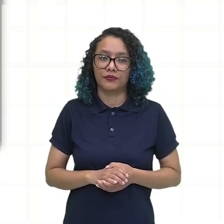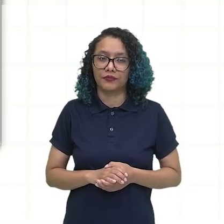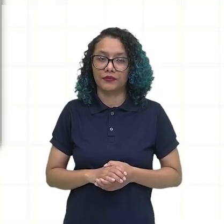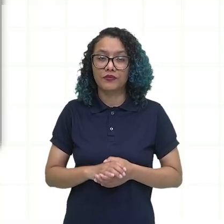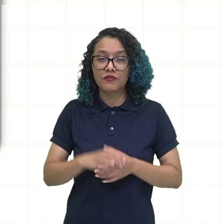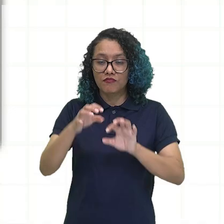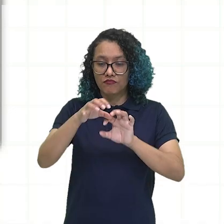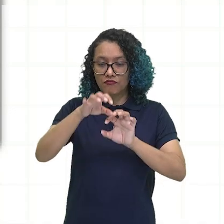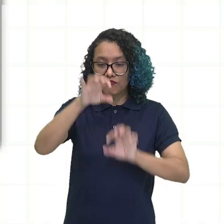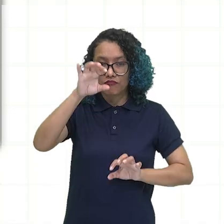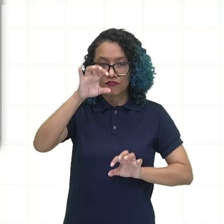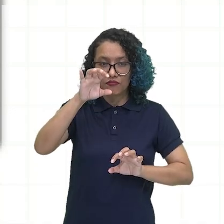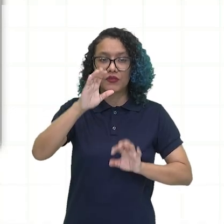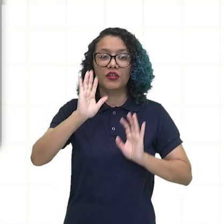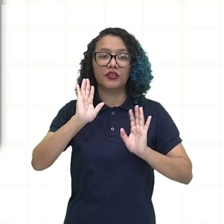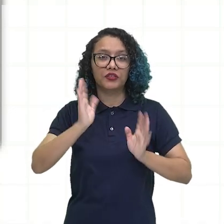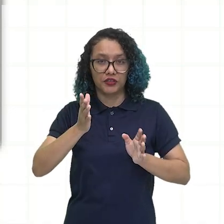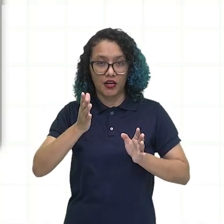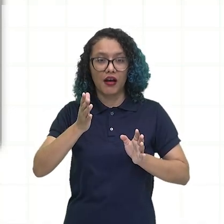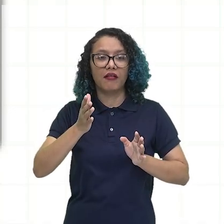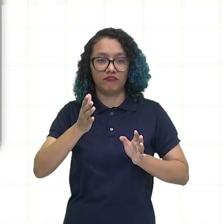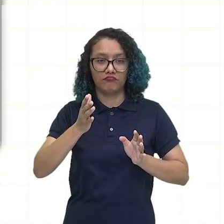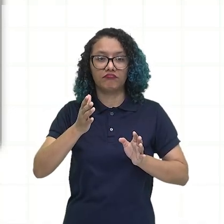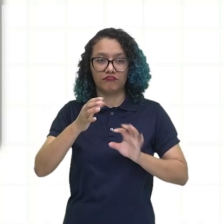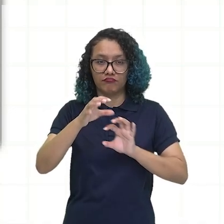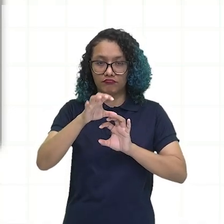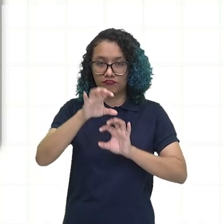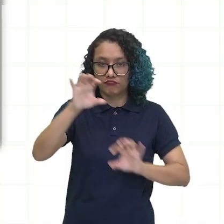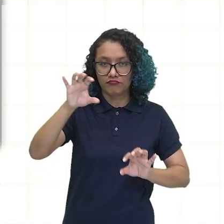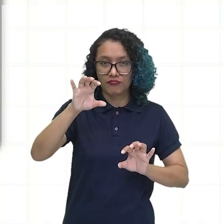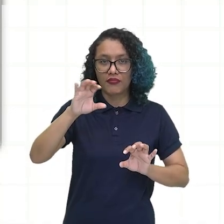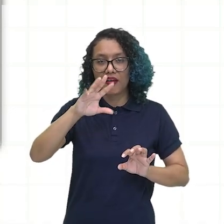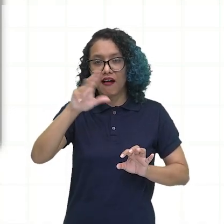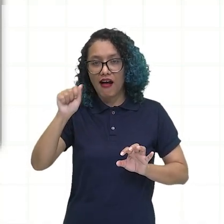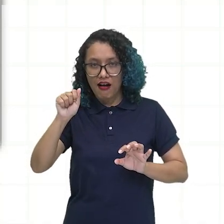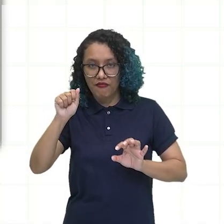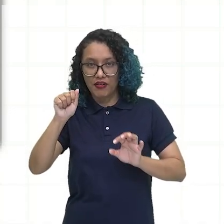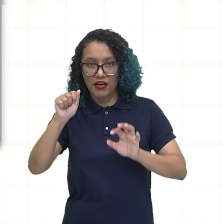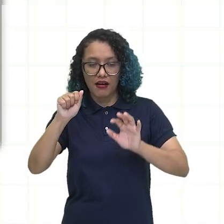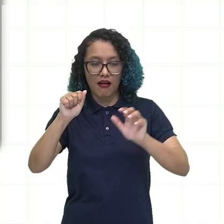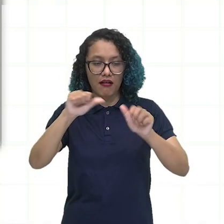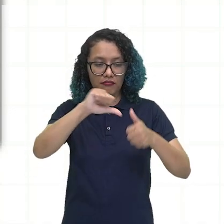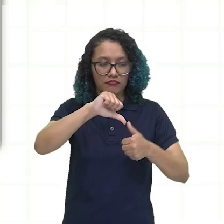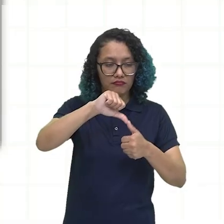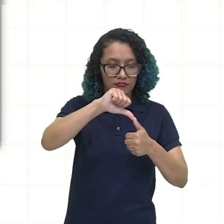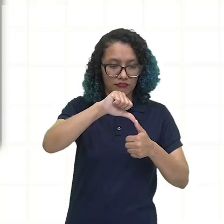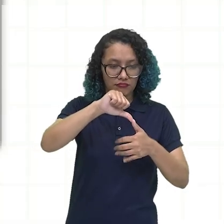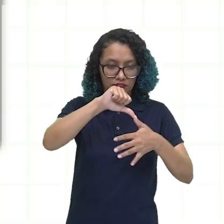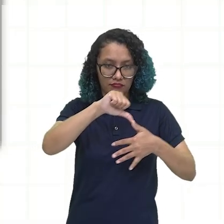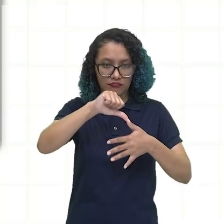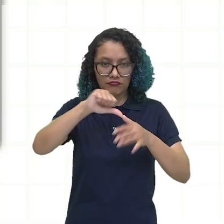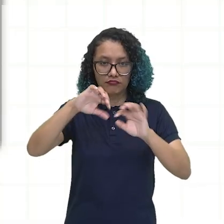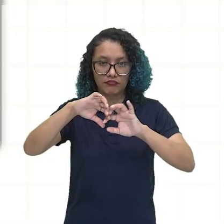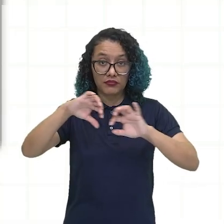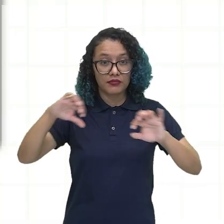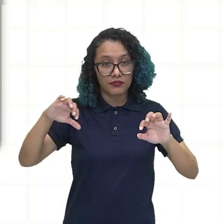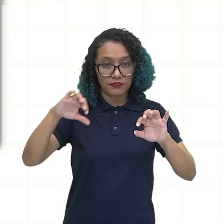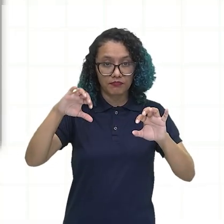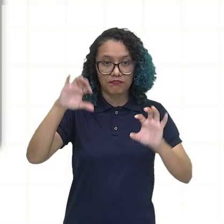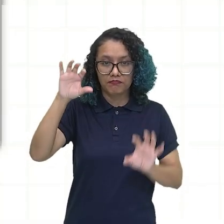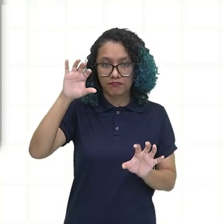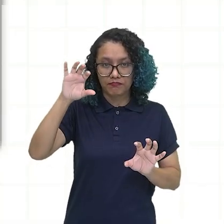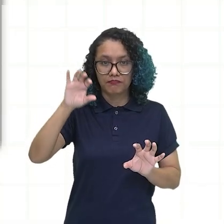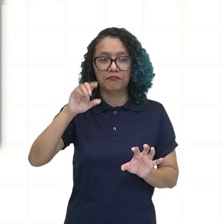se separado lá do continente africano, certo? Então, aqui, o que